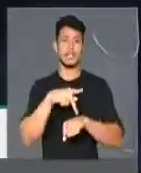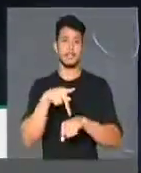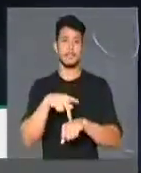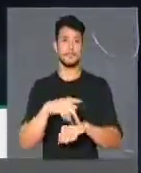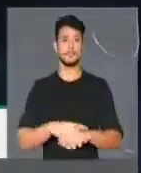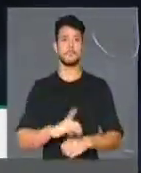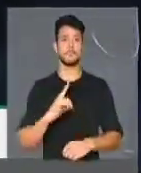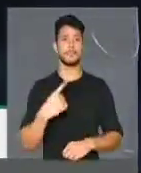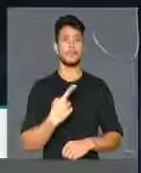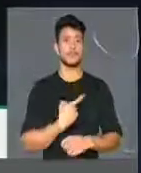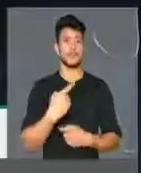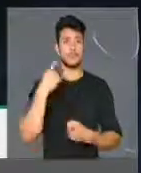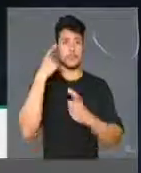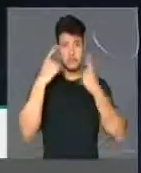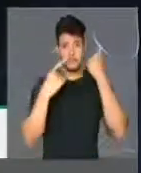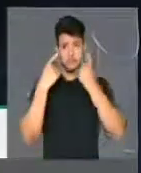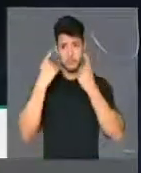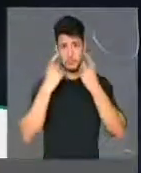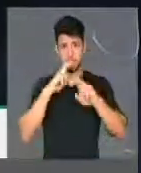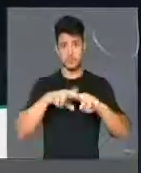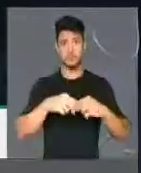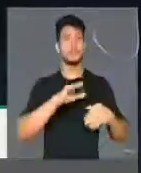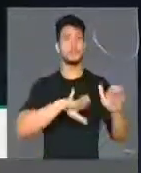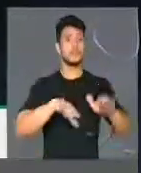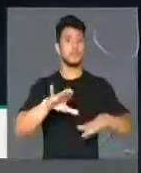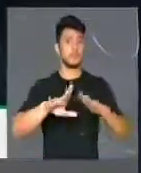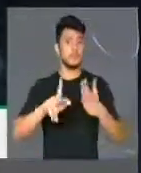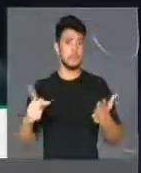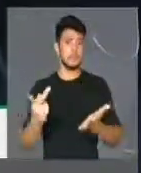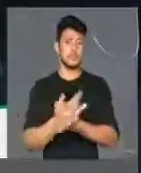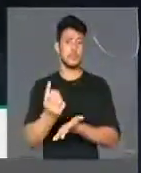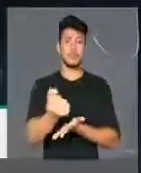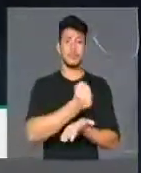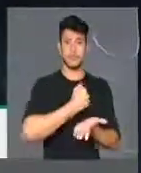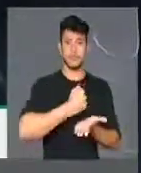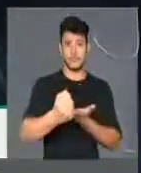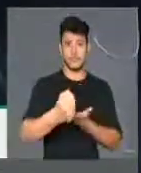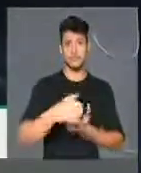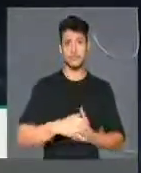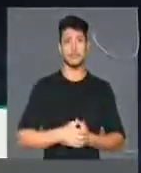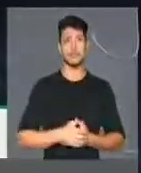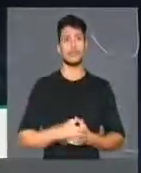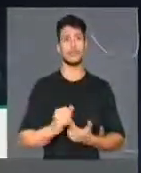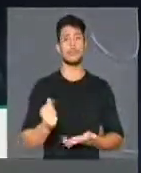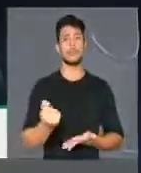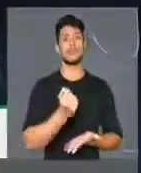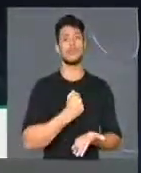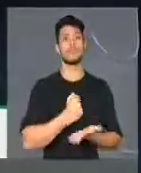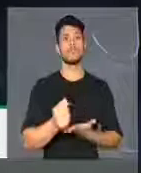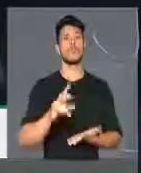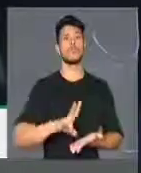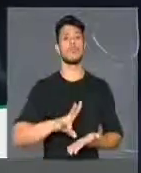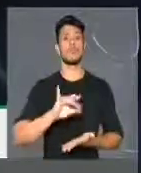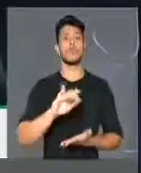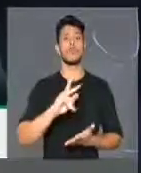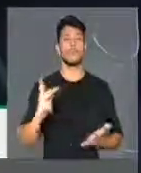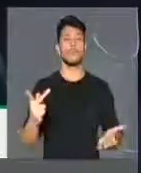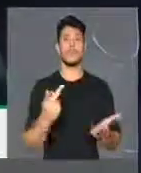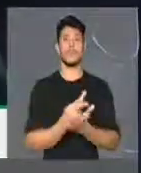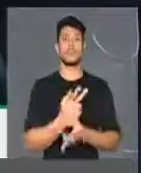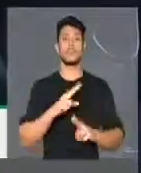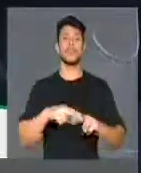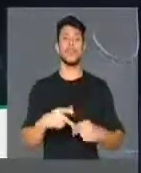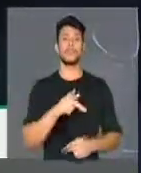apreensivos com a possibilidade de um golpe, e o golpe está sendo dado pela mudez do